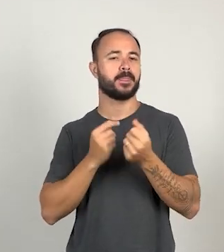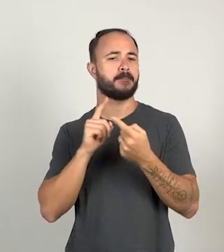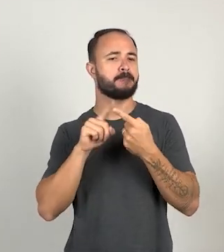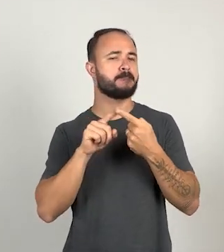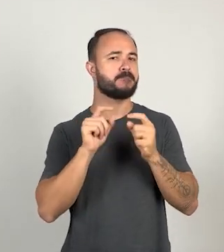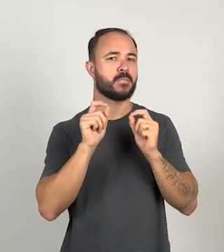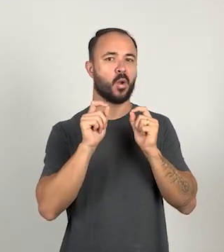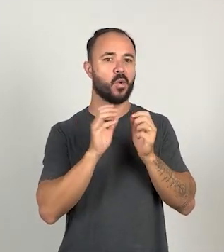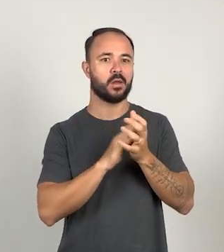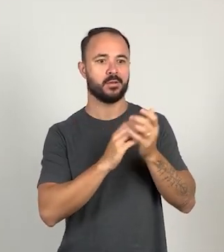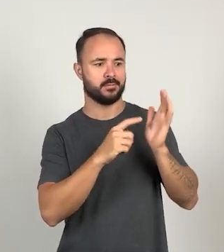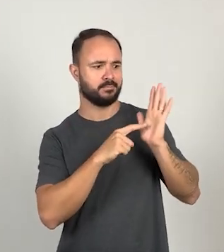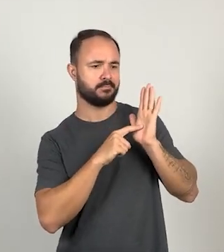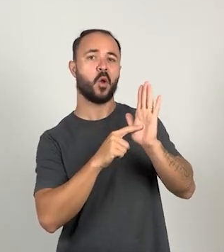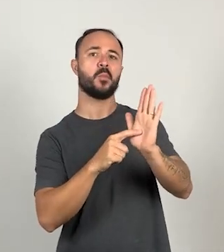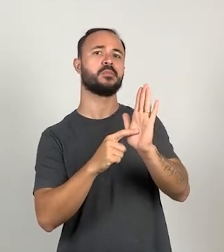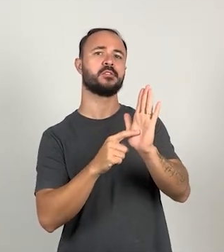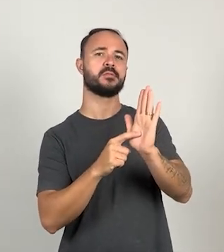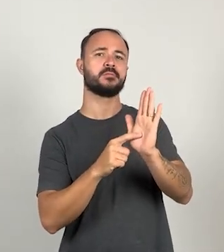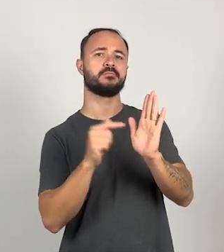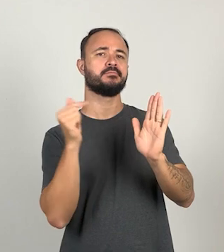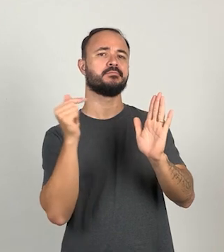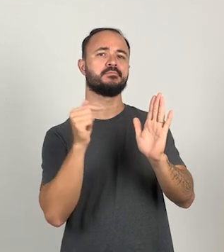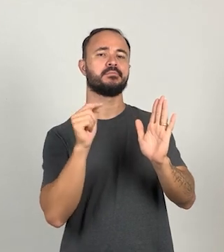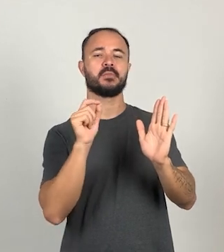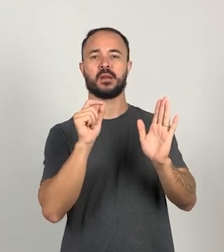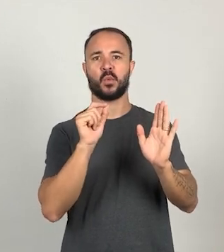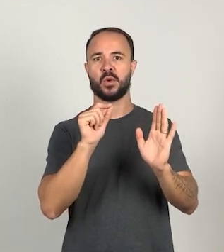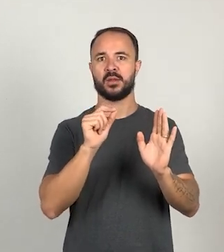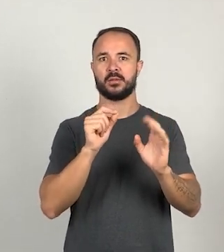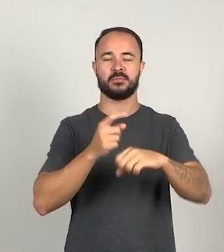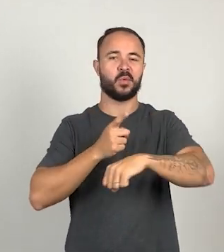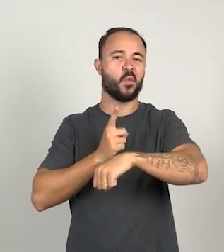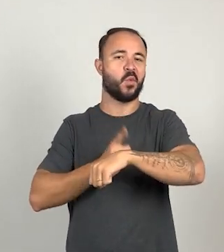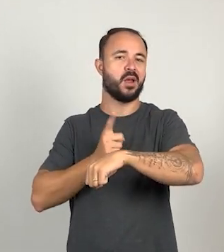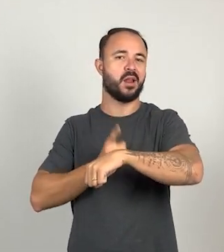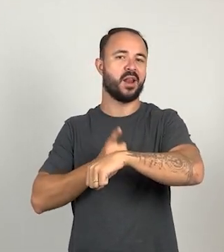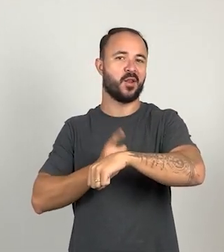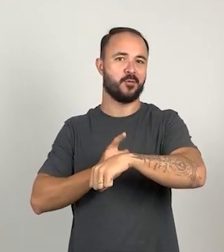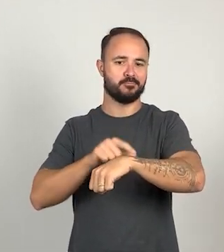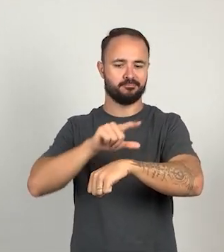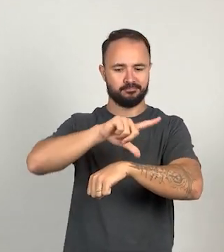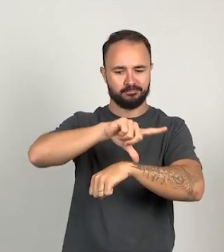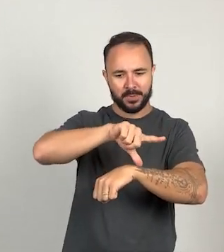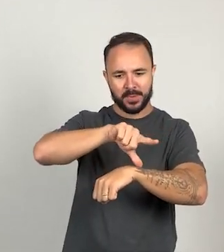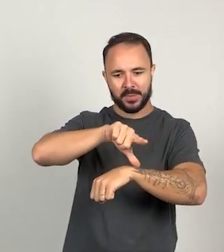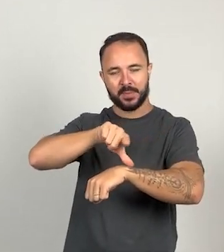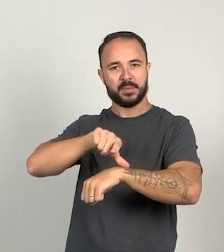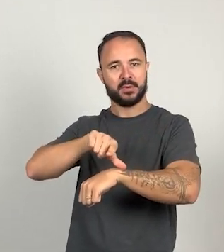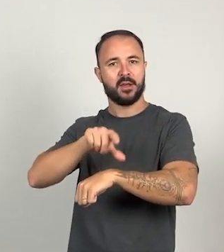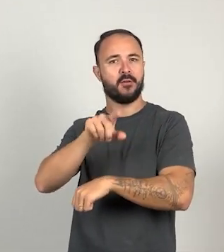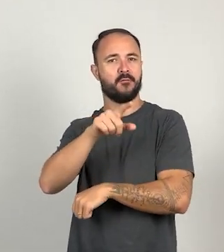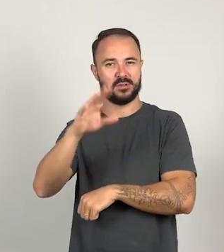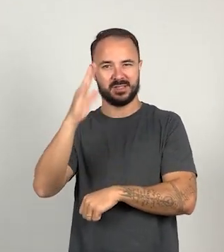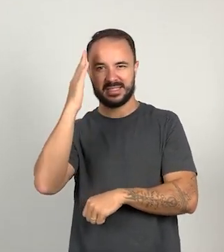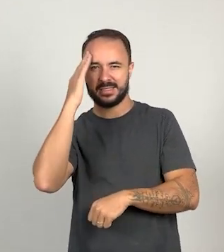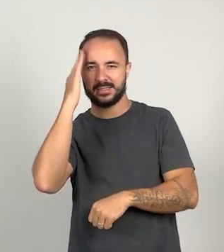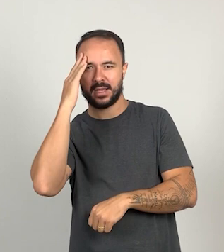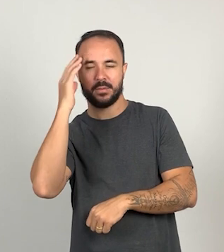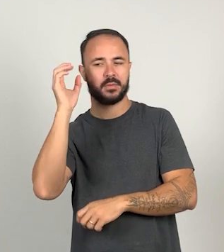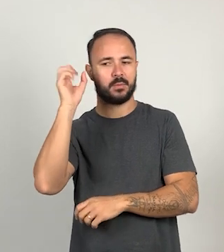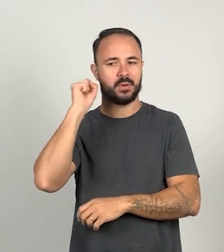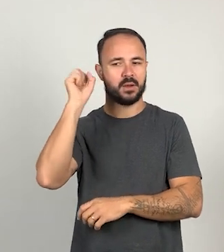Olha que objeto é esse? Um relógio. Você sabe o som que